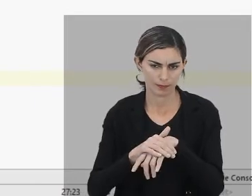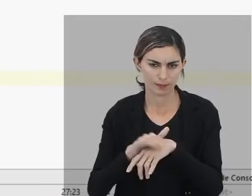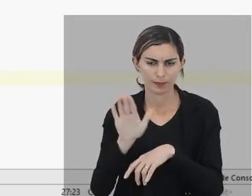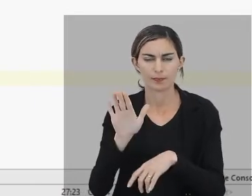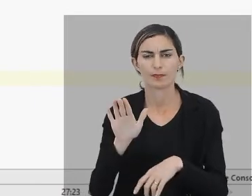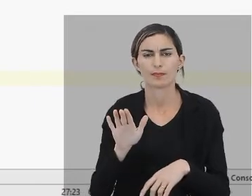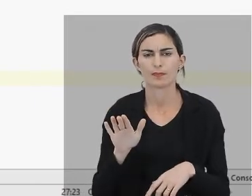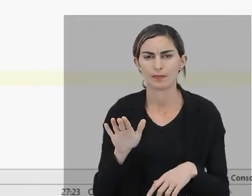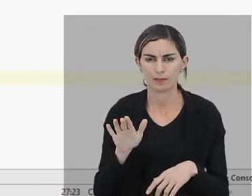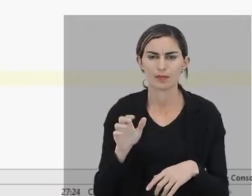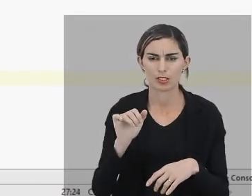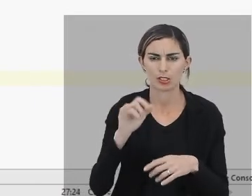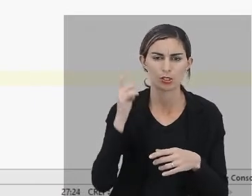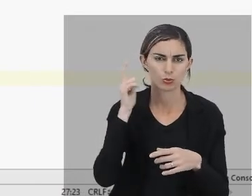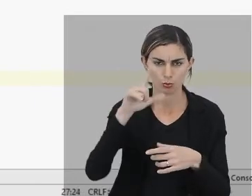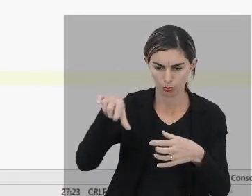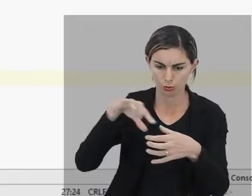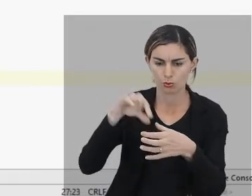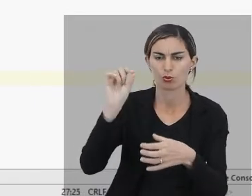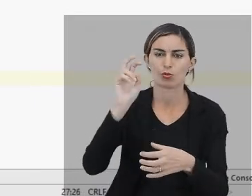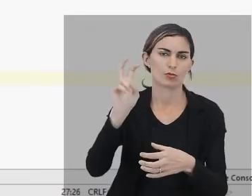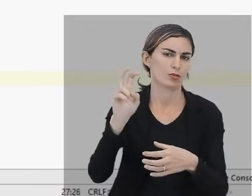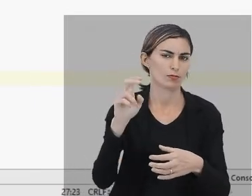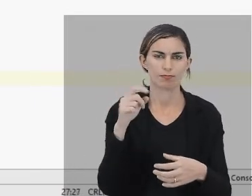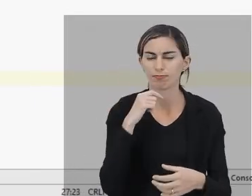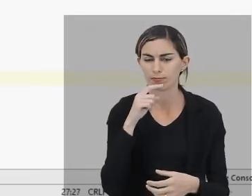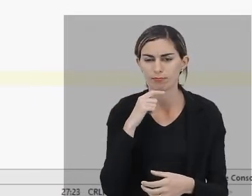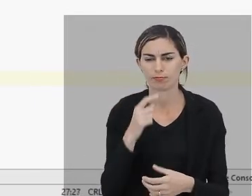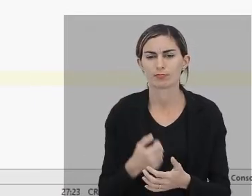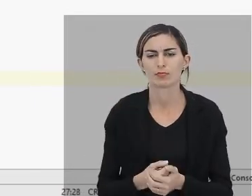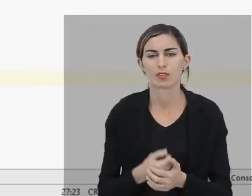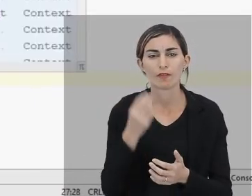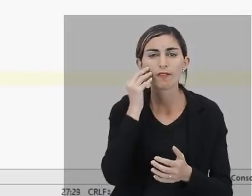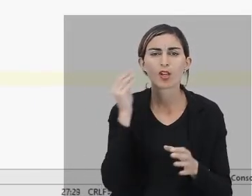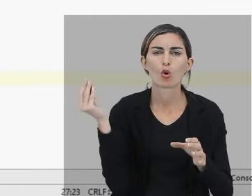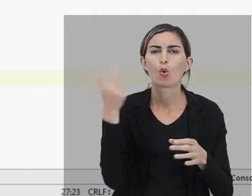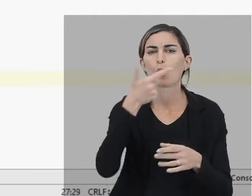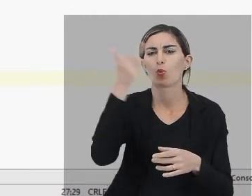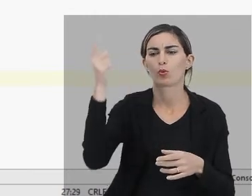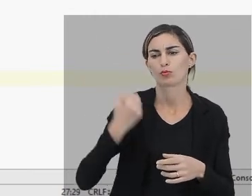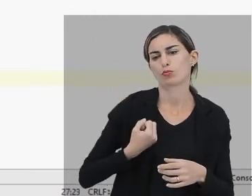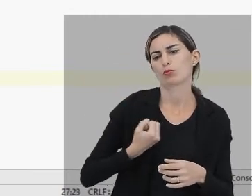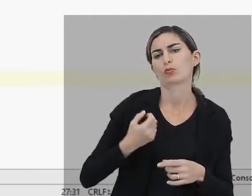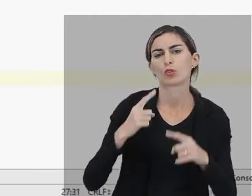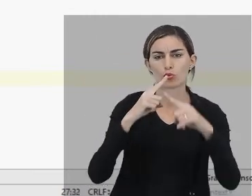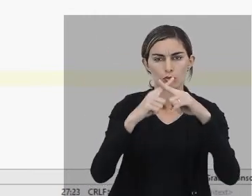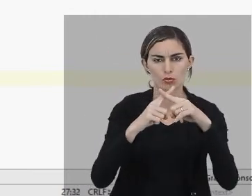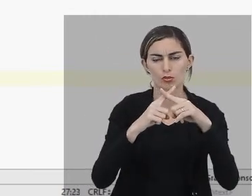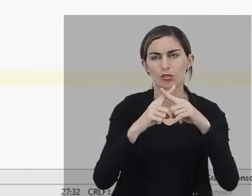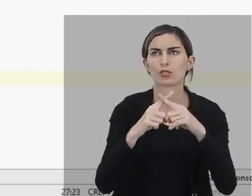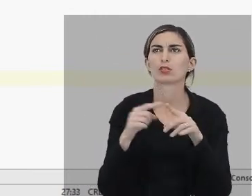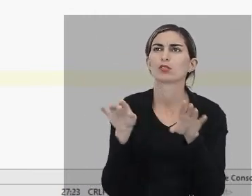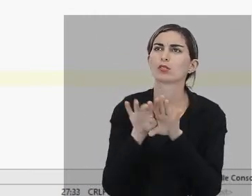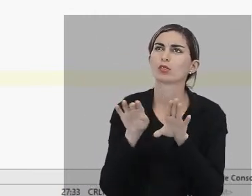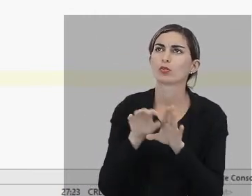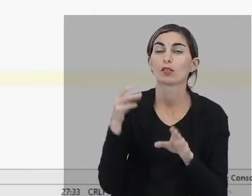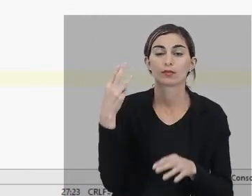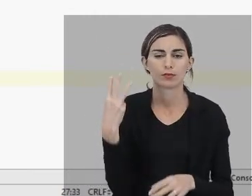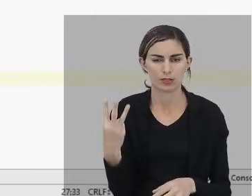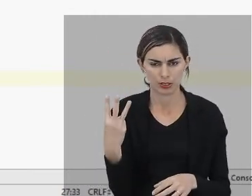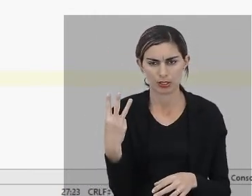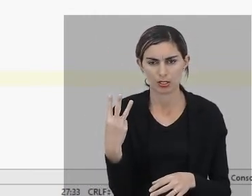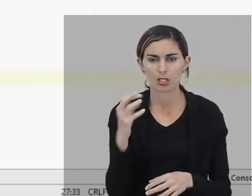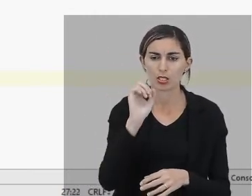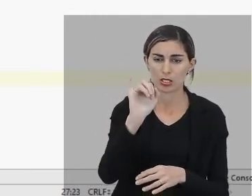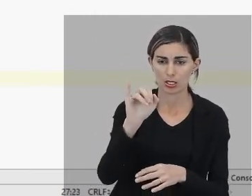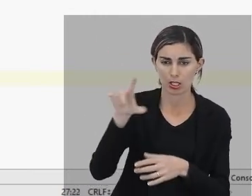de... se saiu 5. Mas vamos colocar aqui um outro número. Vamos colocar x também igual a 3. Então,